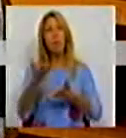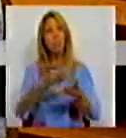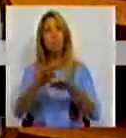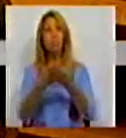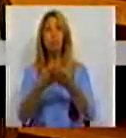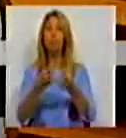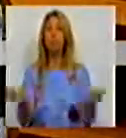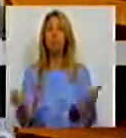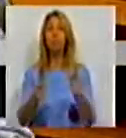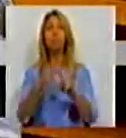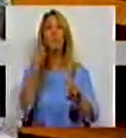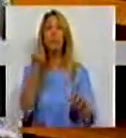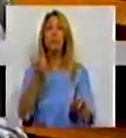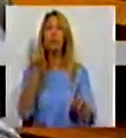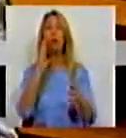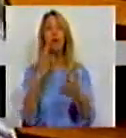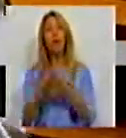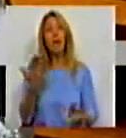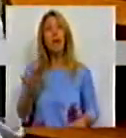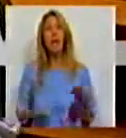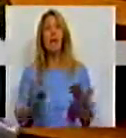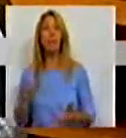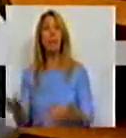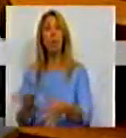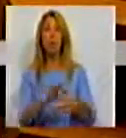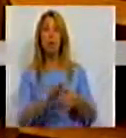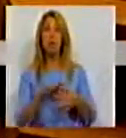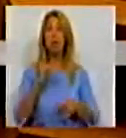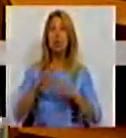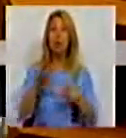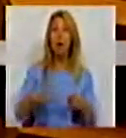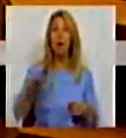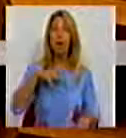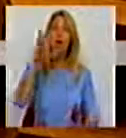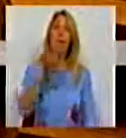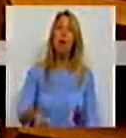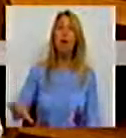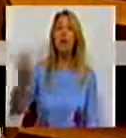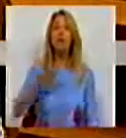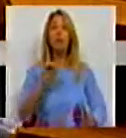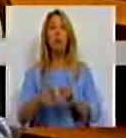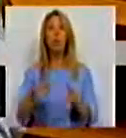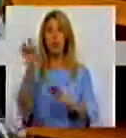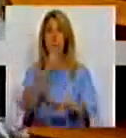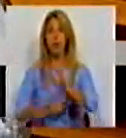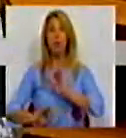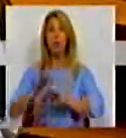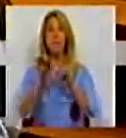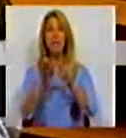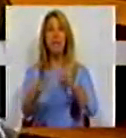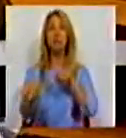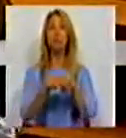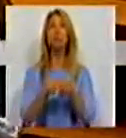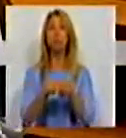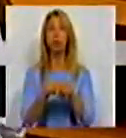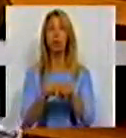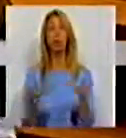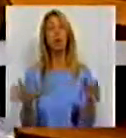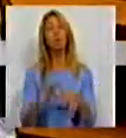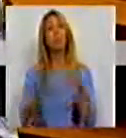ao Bloco de Esquerda que, não obstante as reservas que temos e a formulação que entendemos que tem que ser melhorada, estamos